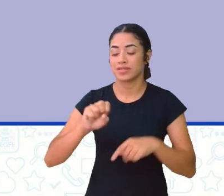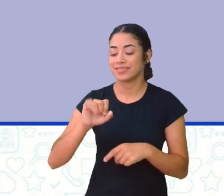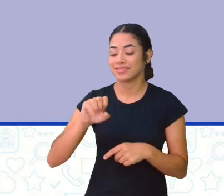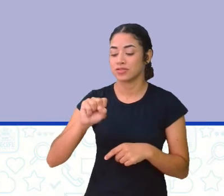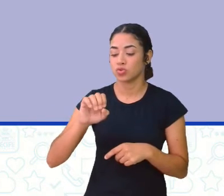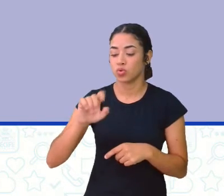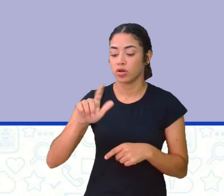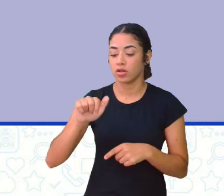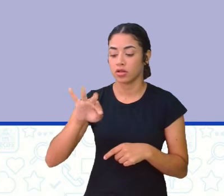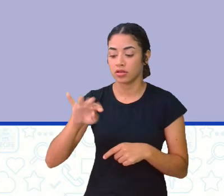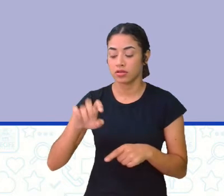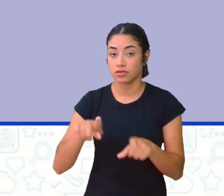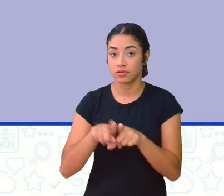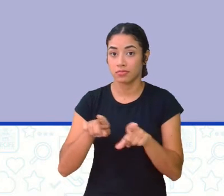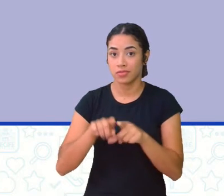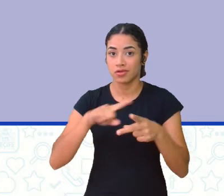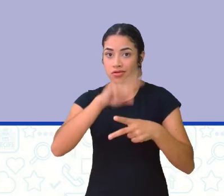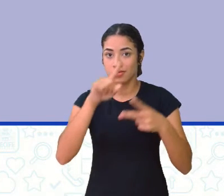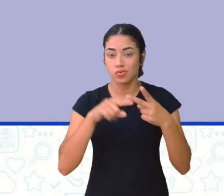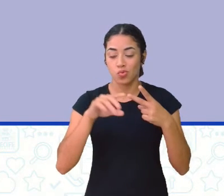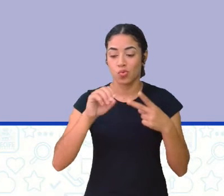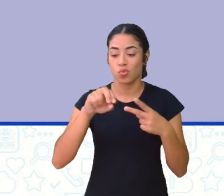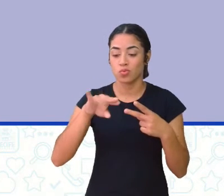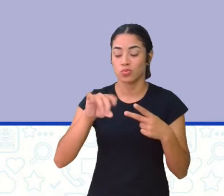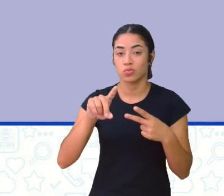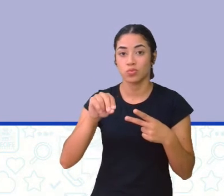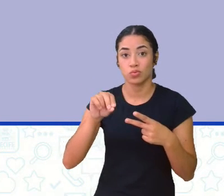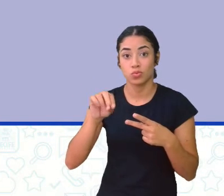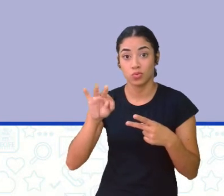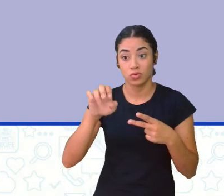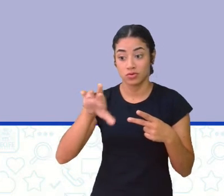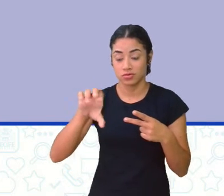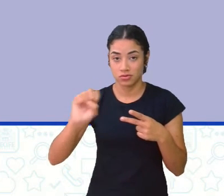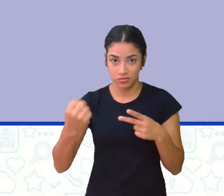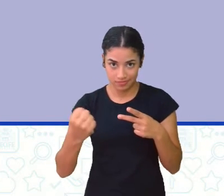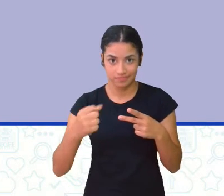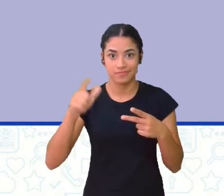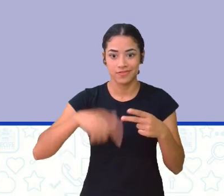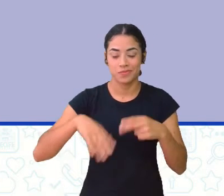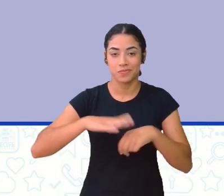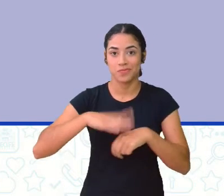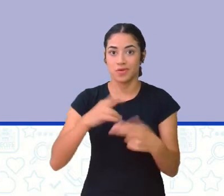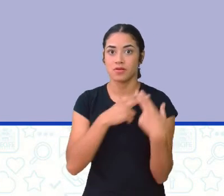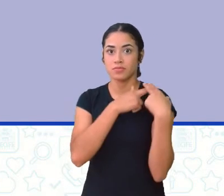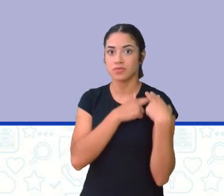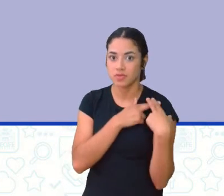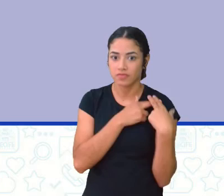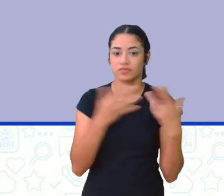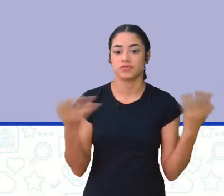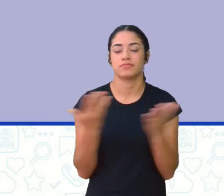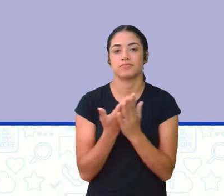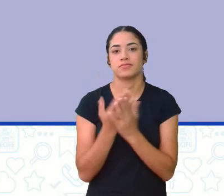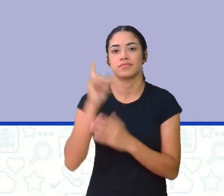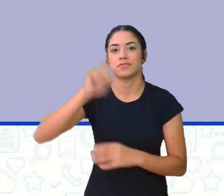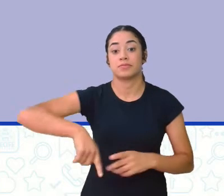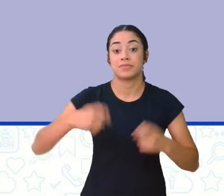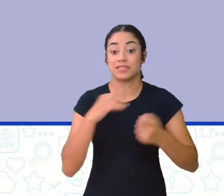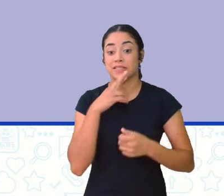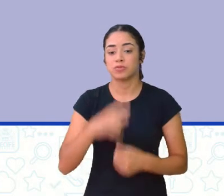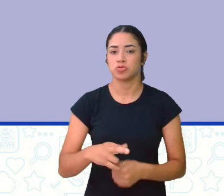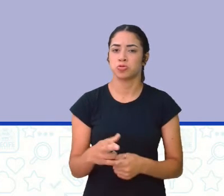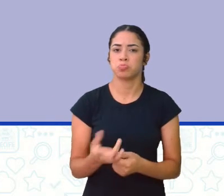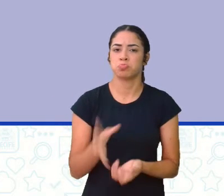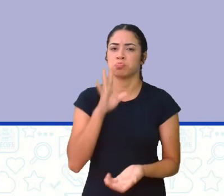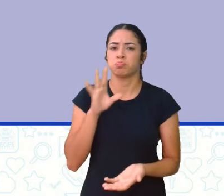e condutores elétricos? Então, veja que nós temos aí uma grande missão nessa aula, que é responder com propriedade. Mas,